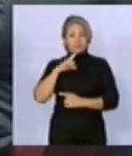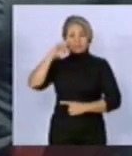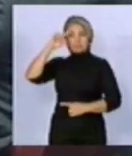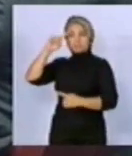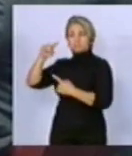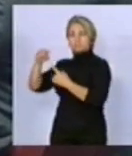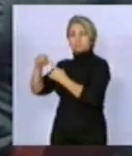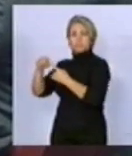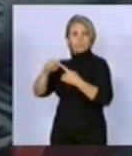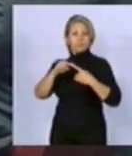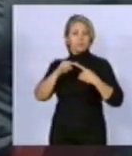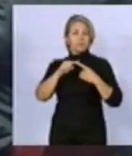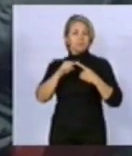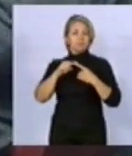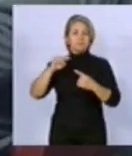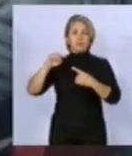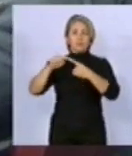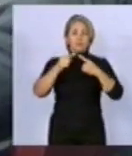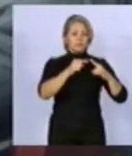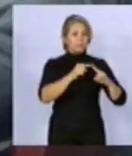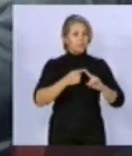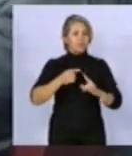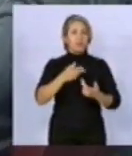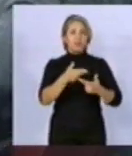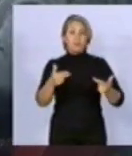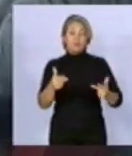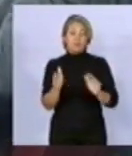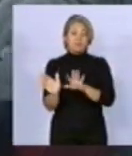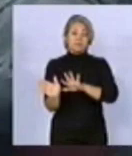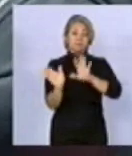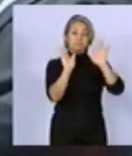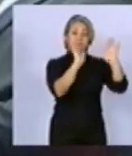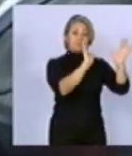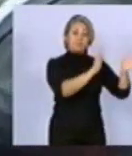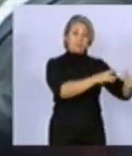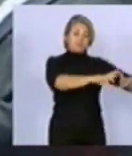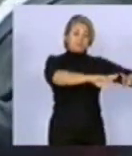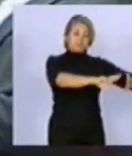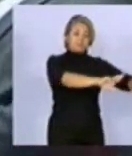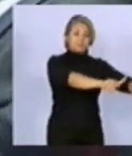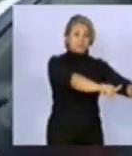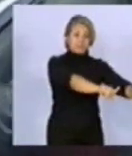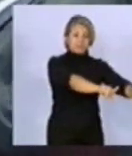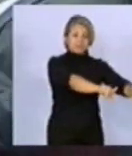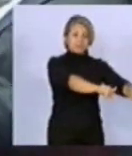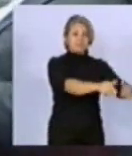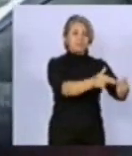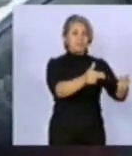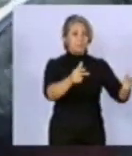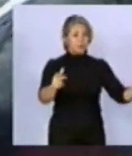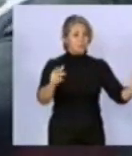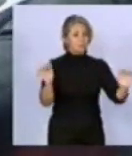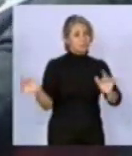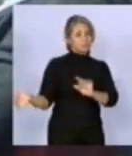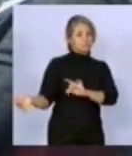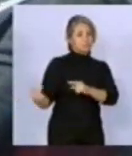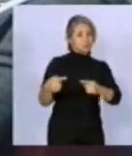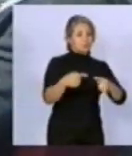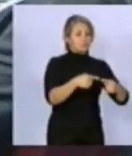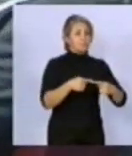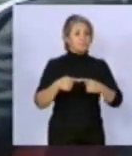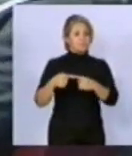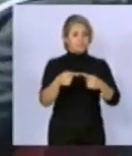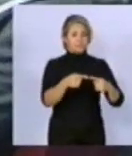de uma liberdade de opinião com o outro é esse é algo absolutamente diferente e algo que se em carta